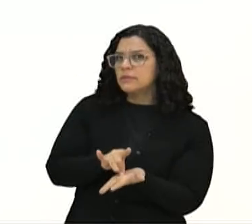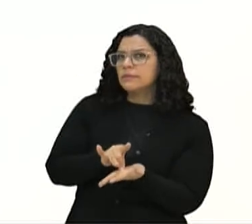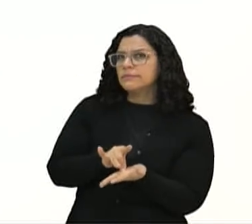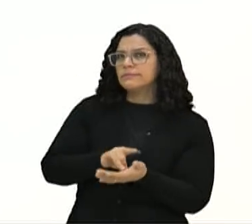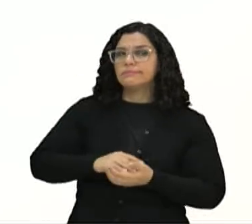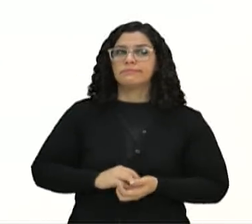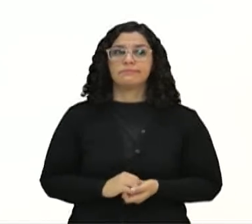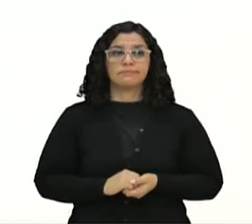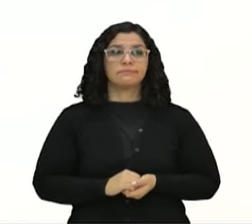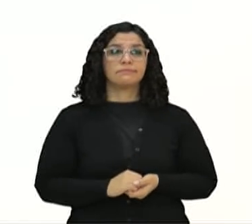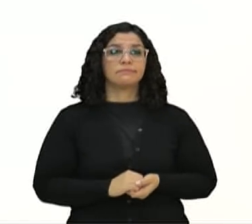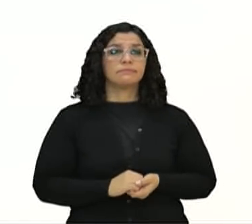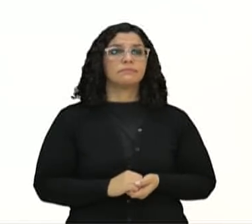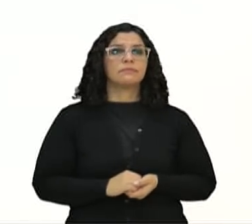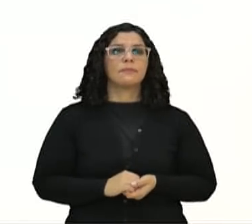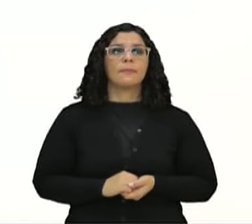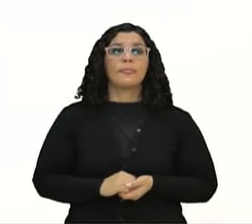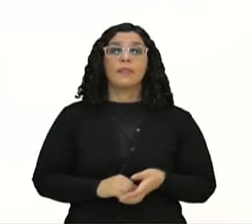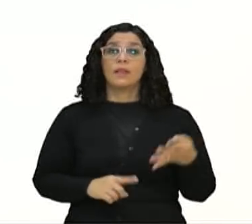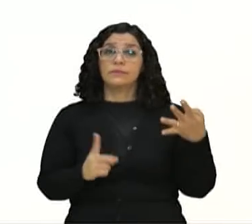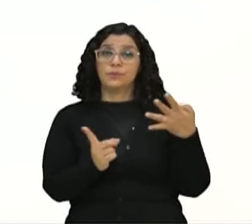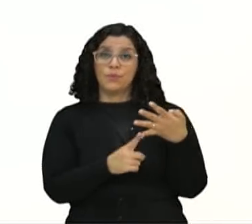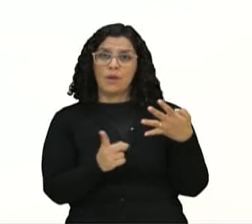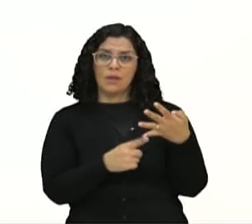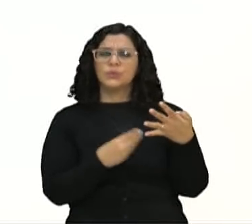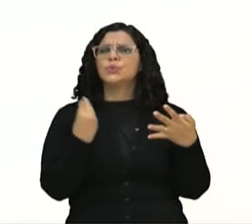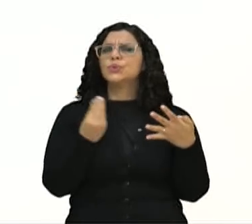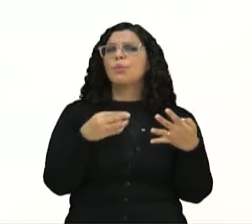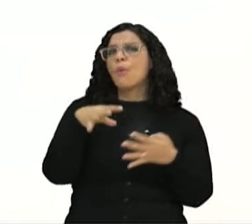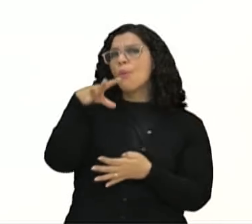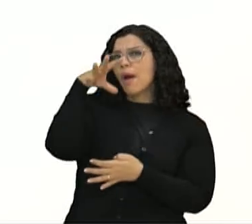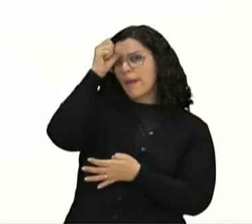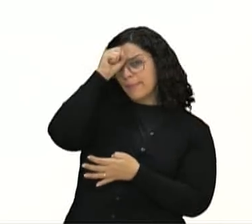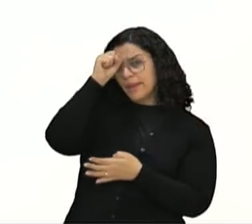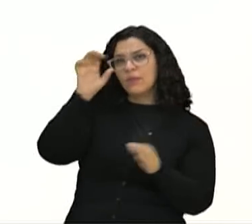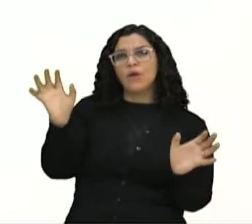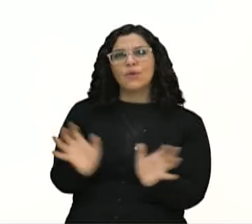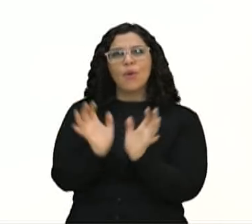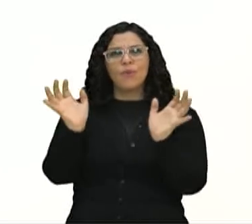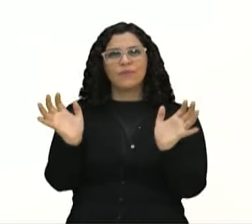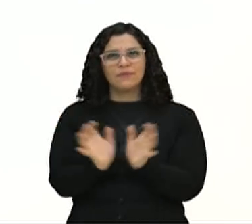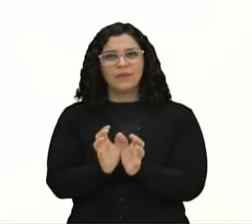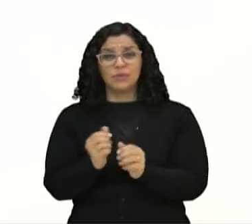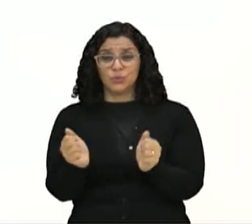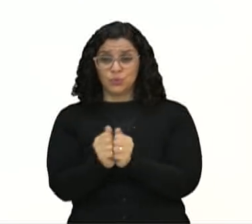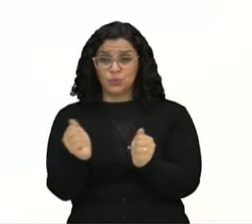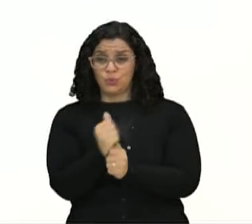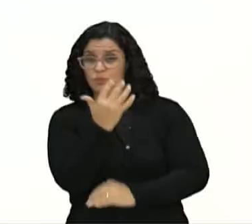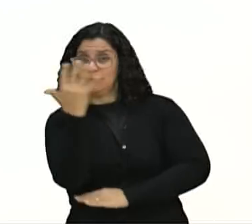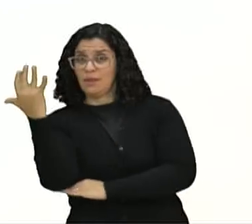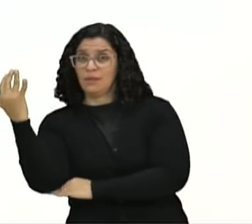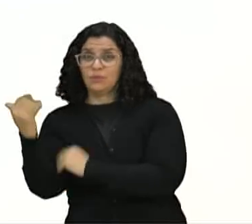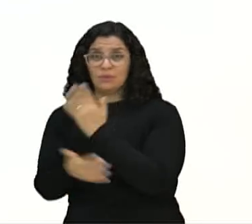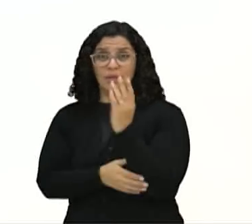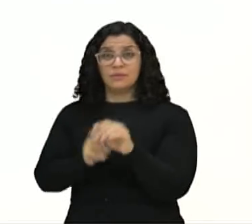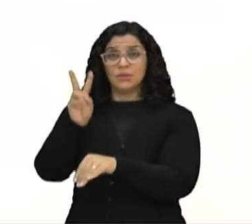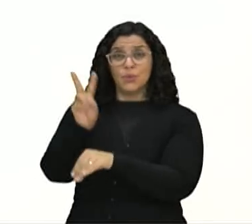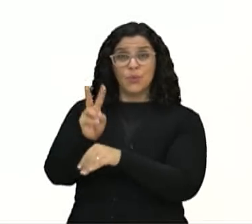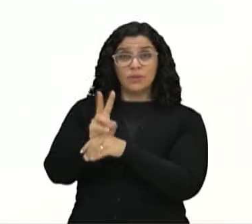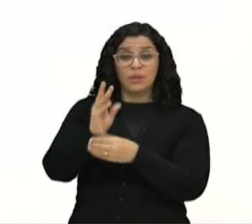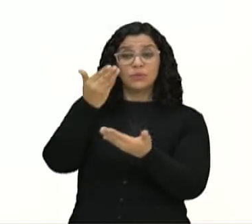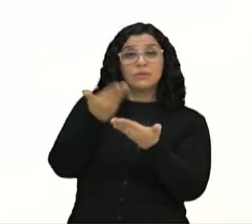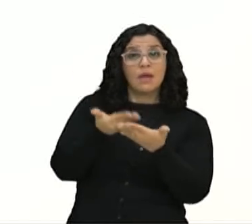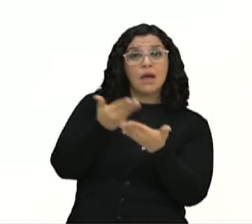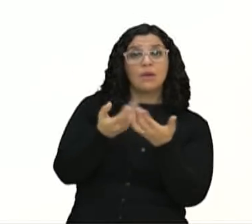ambiente? Também é uma questão a se pensar. Como aprender a conviver com o meio ambiente preservando em uma aula de